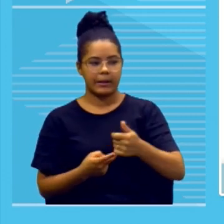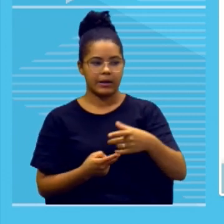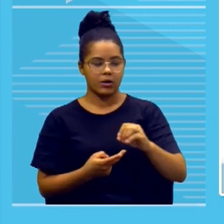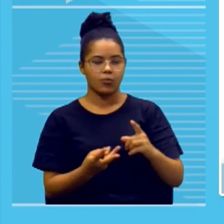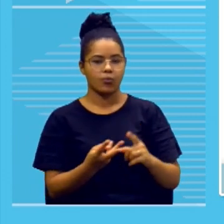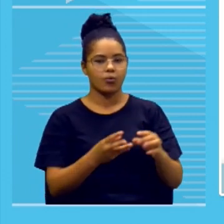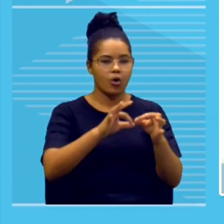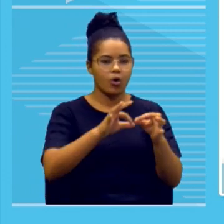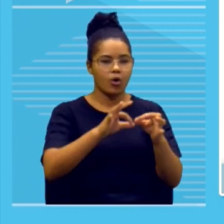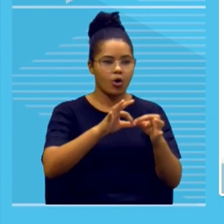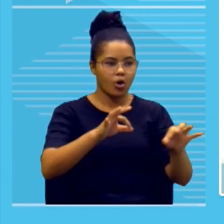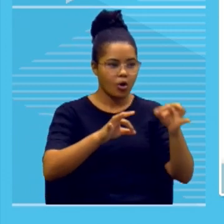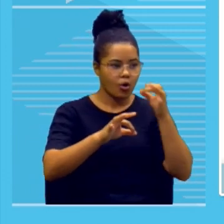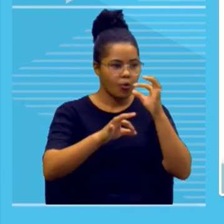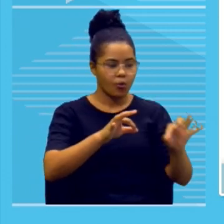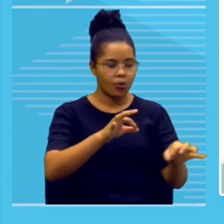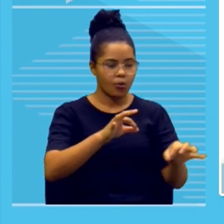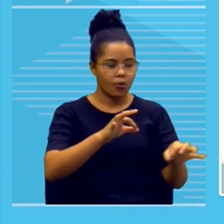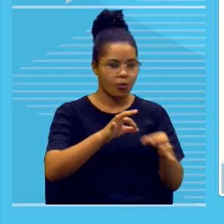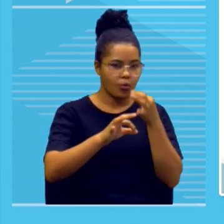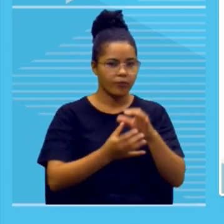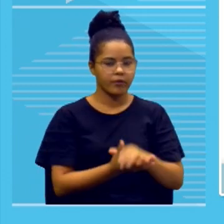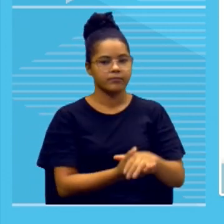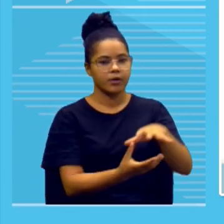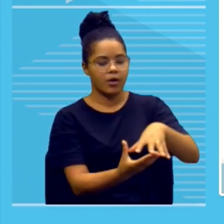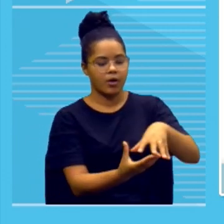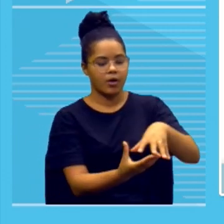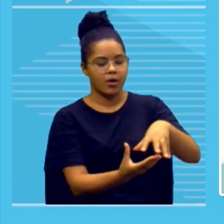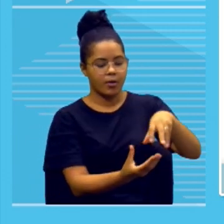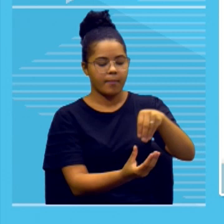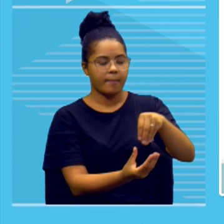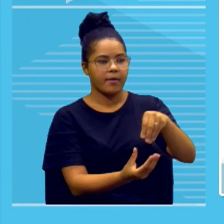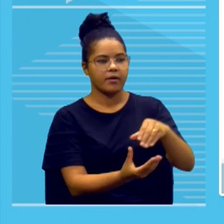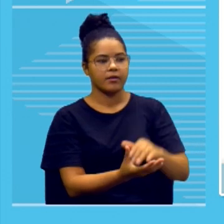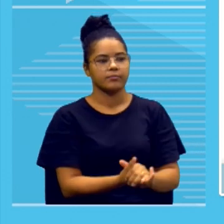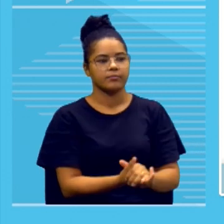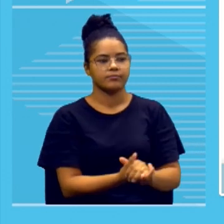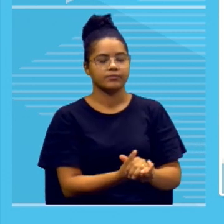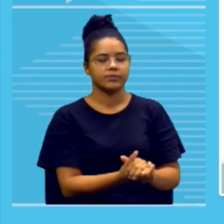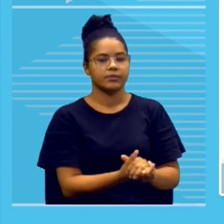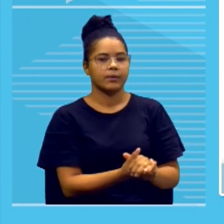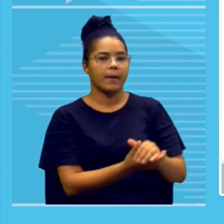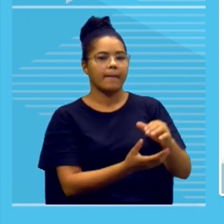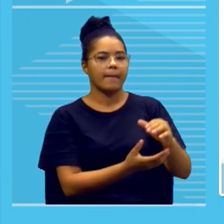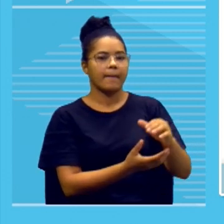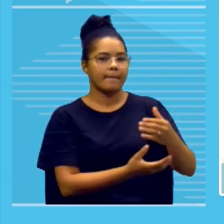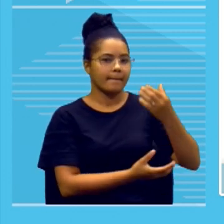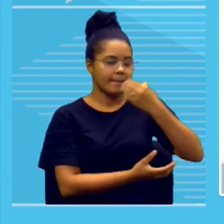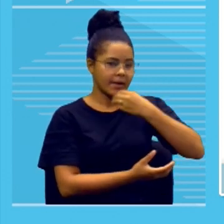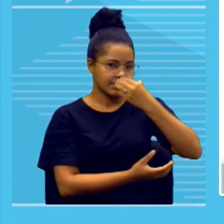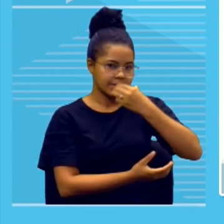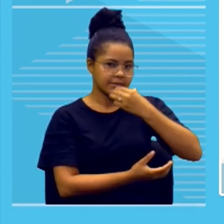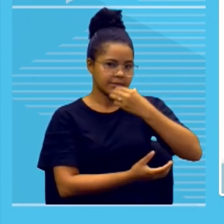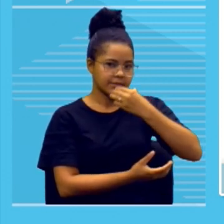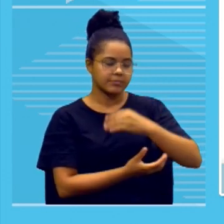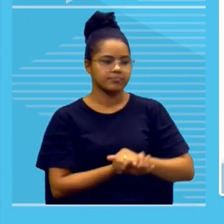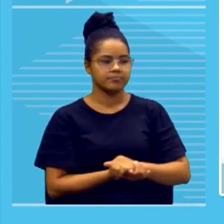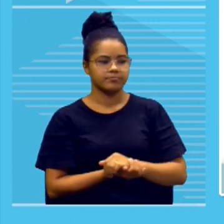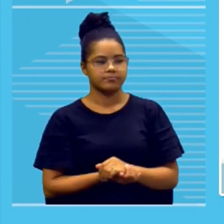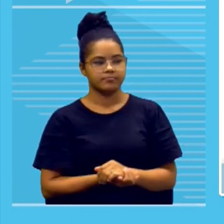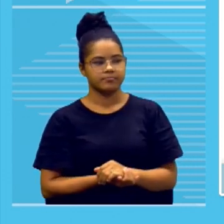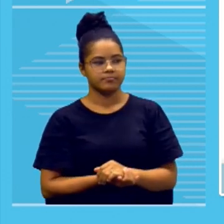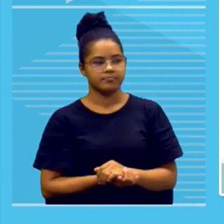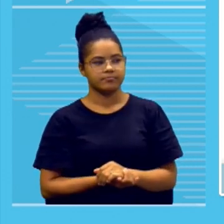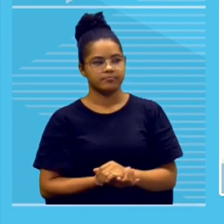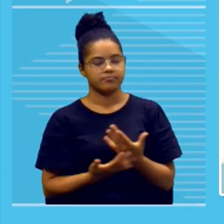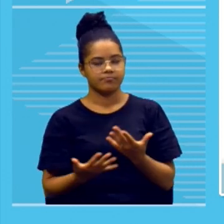E aqui são termos que têm a mesma função sintática. São termos que vêm numa coordenação, mas não tem